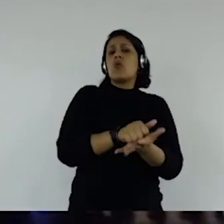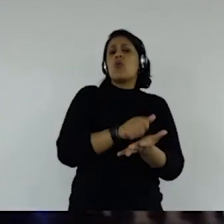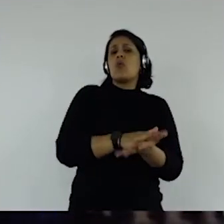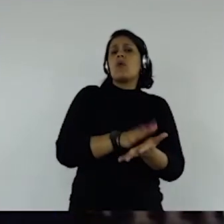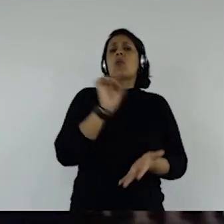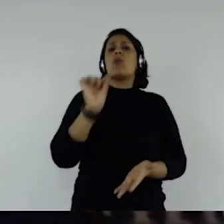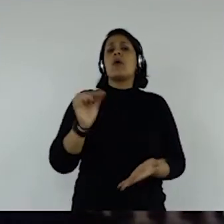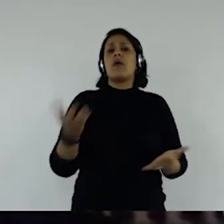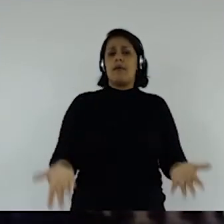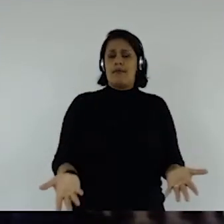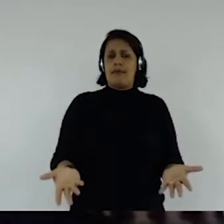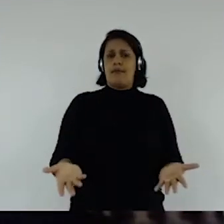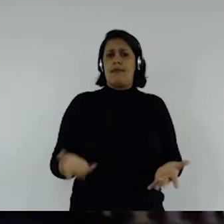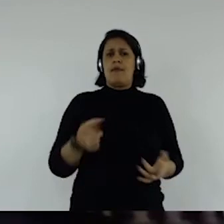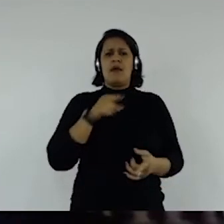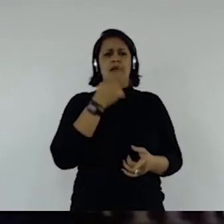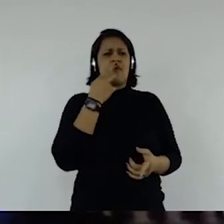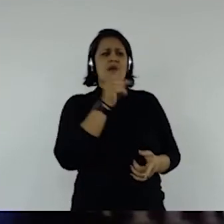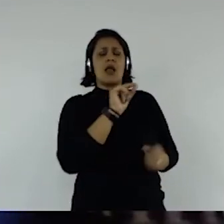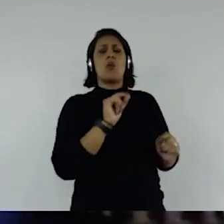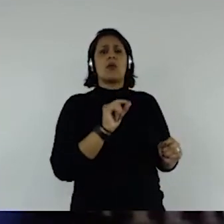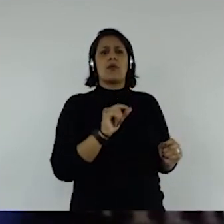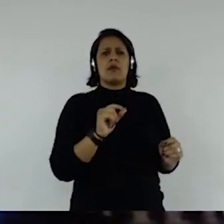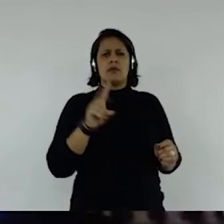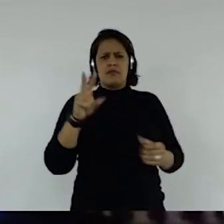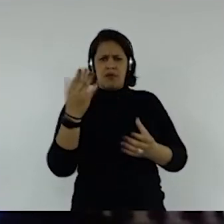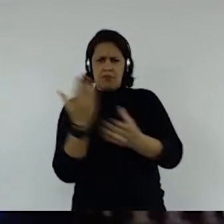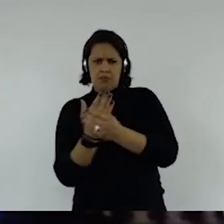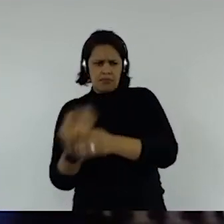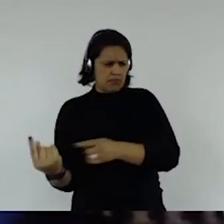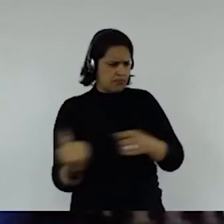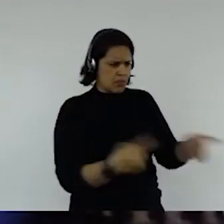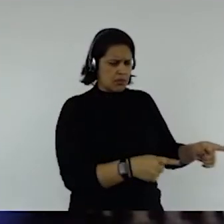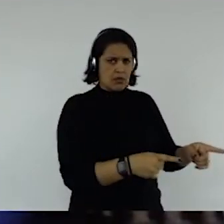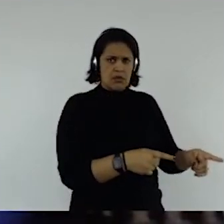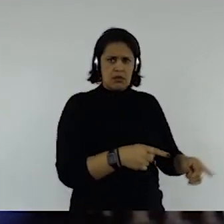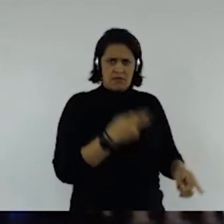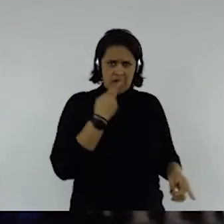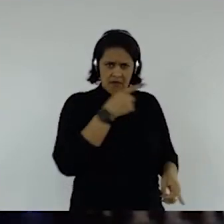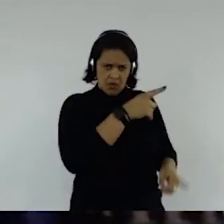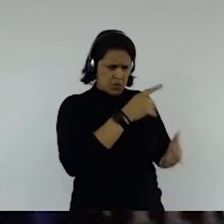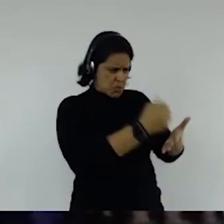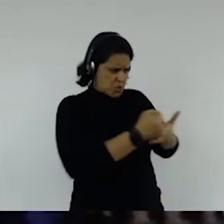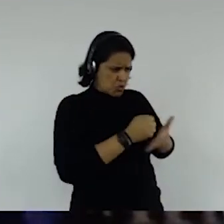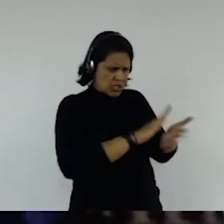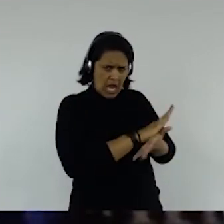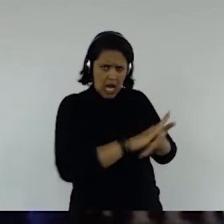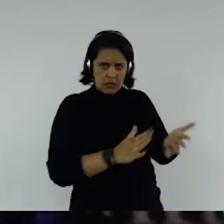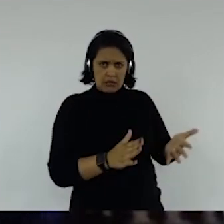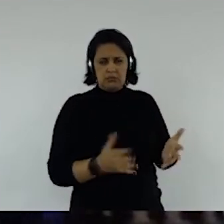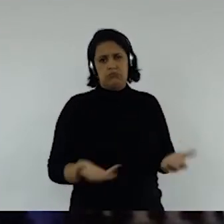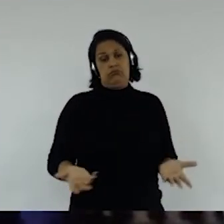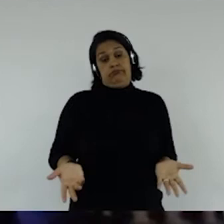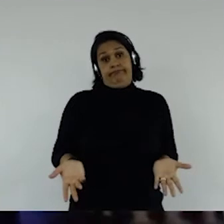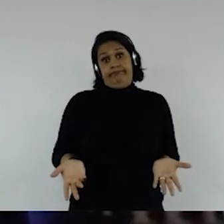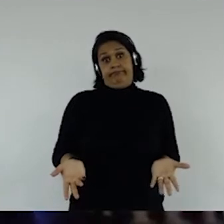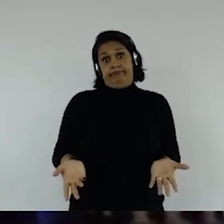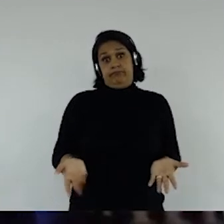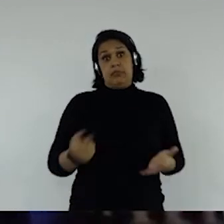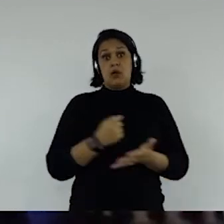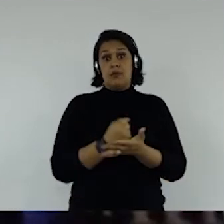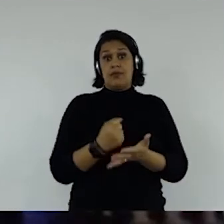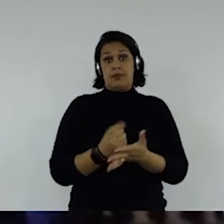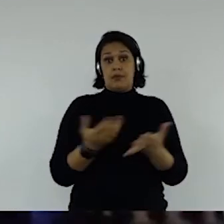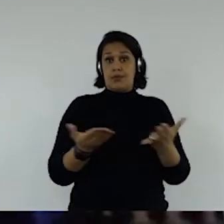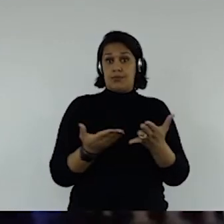parte? O que uma parte vai dizer? Você vai entrar com uma ação contra a parte, você não cooperou comigo no contrato? Né? O contrato hoje